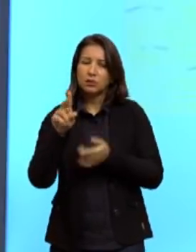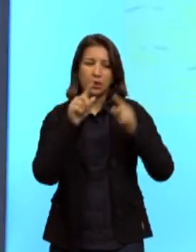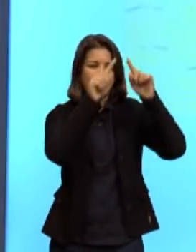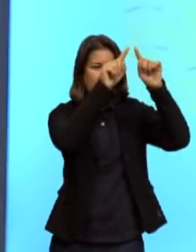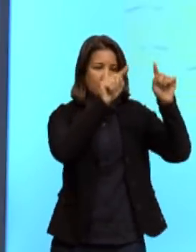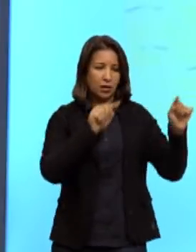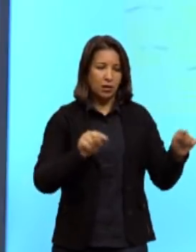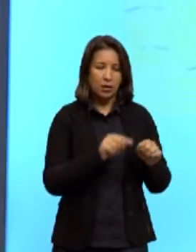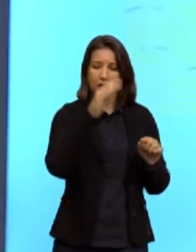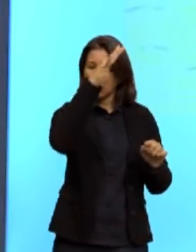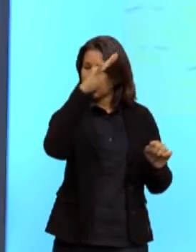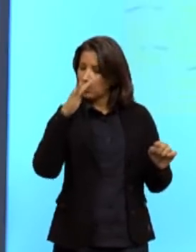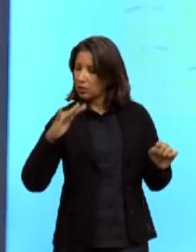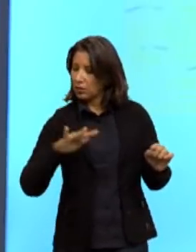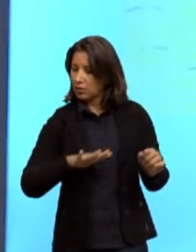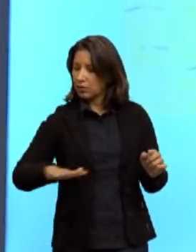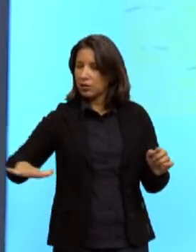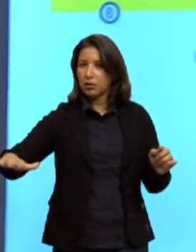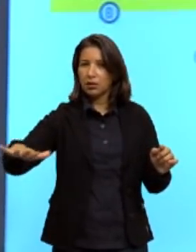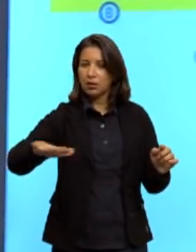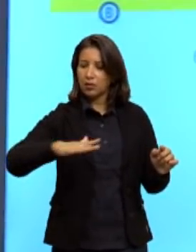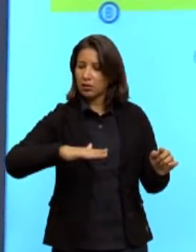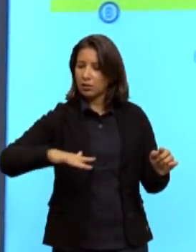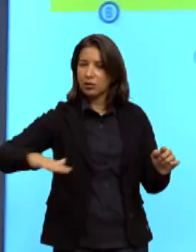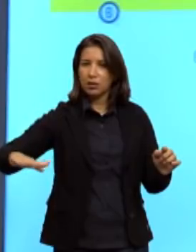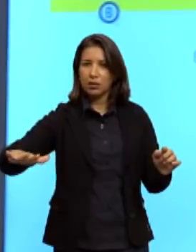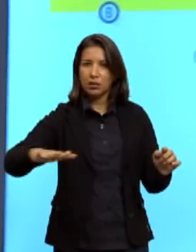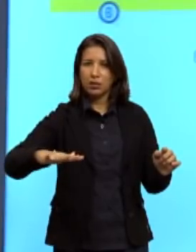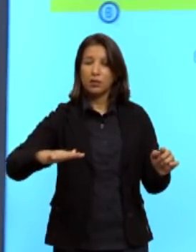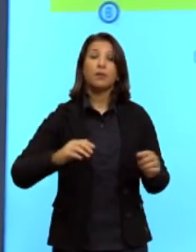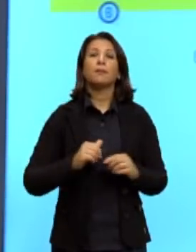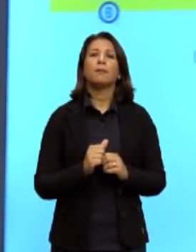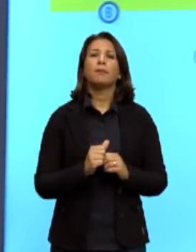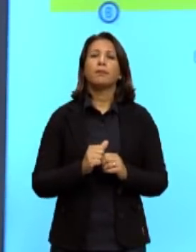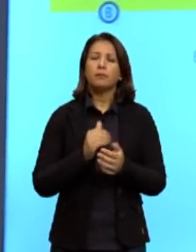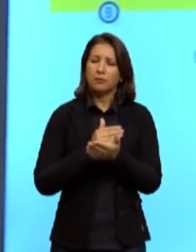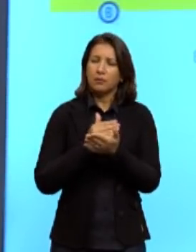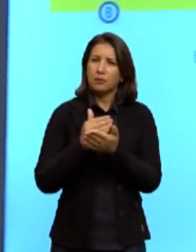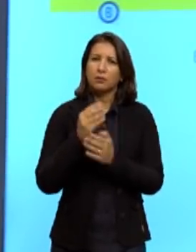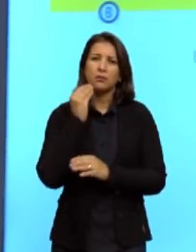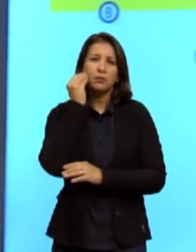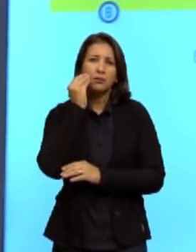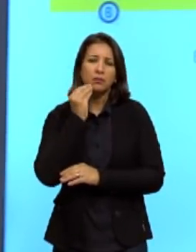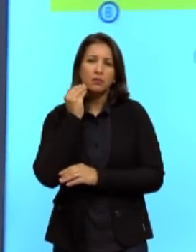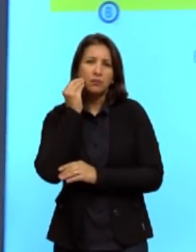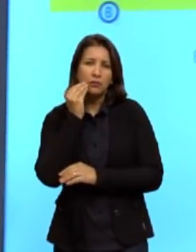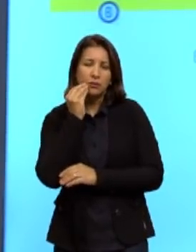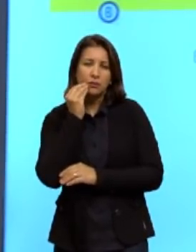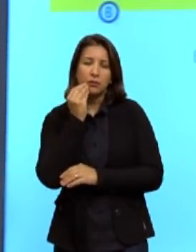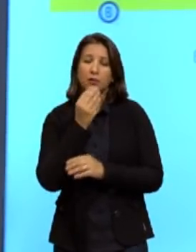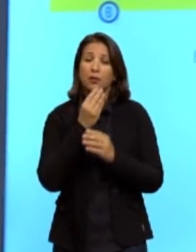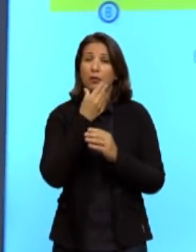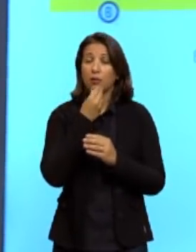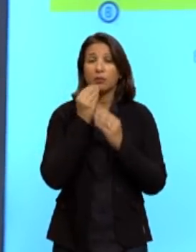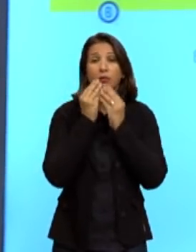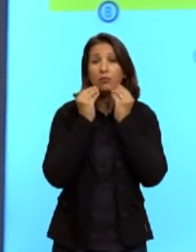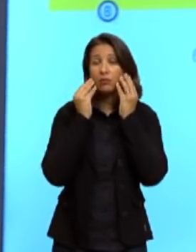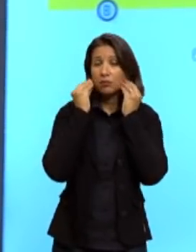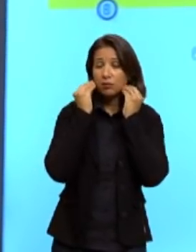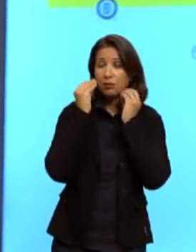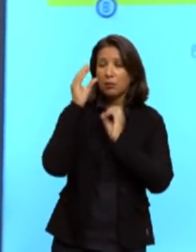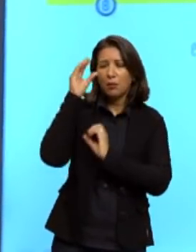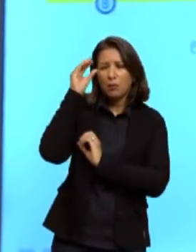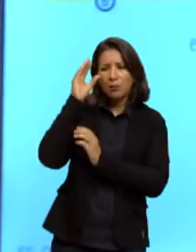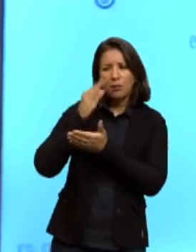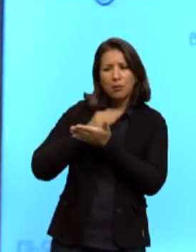pirâmide projetavam no solo e a partir dessa experiência o thales então a começou a observar